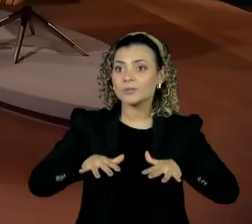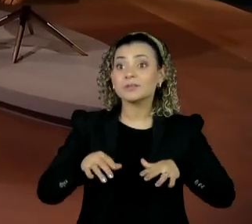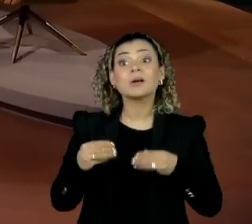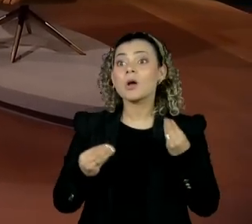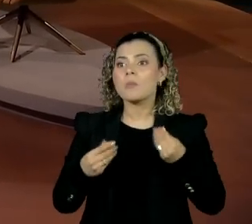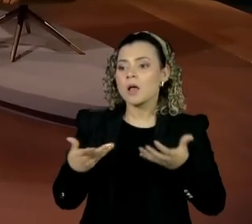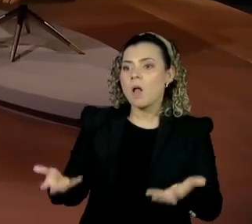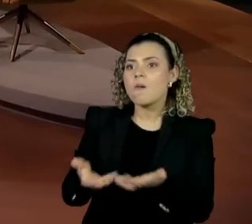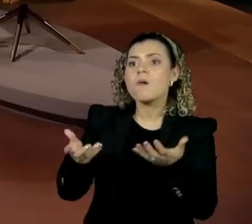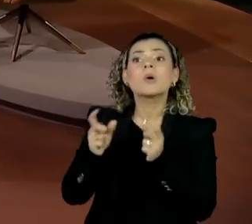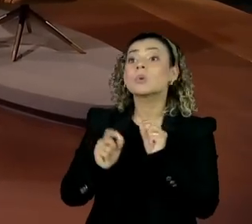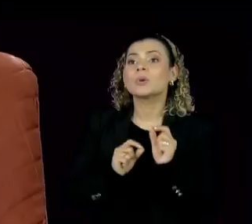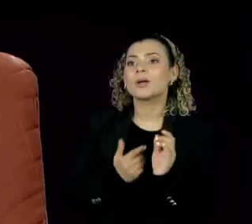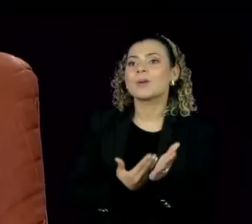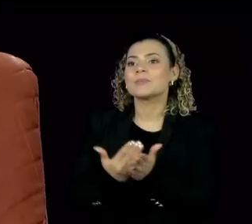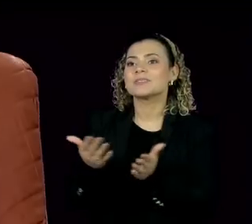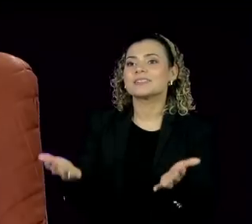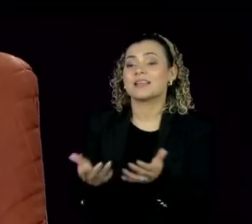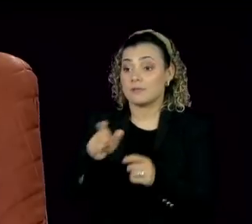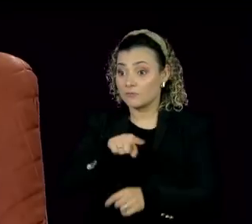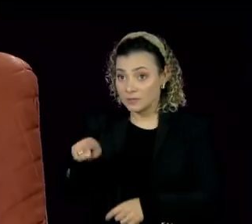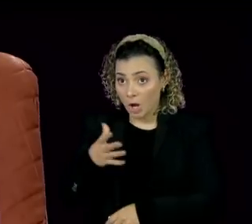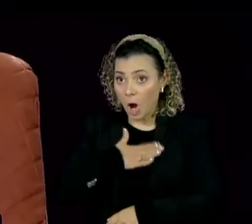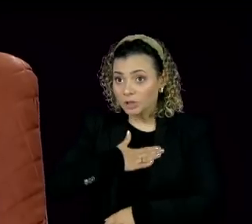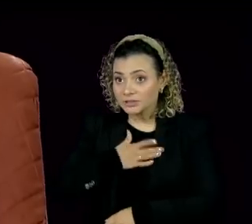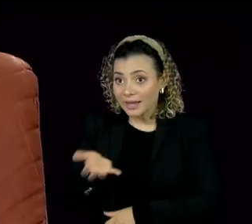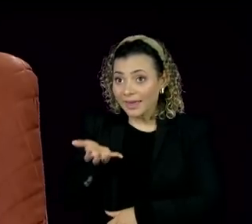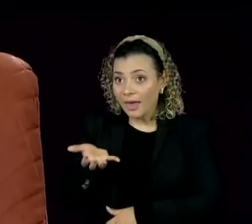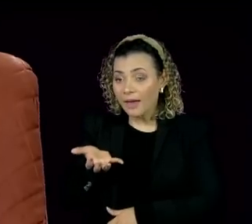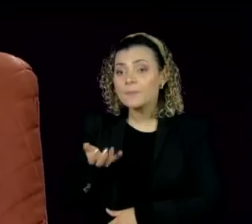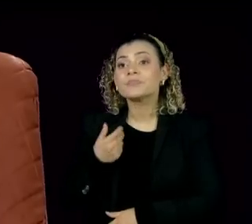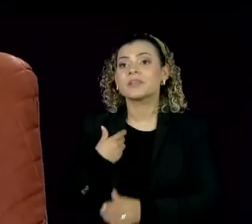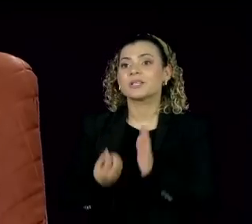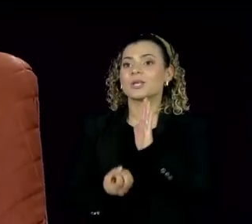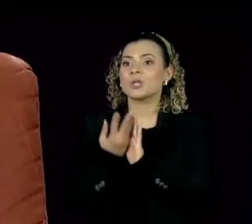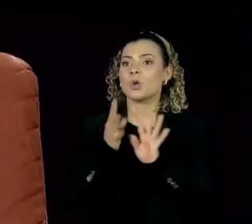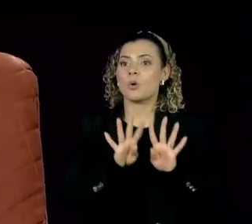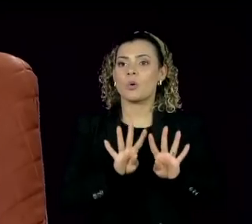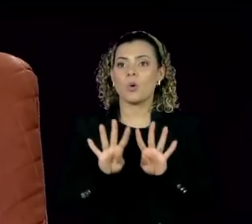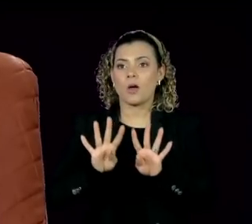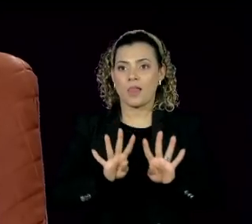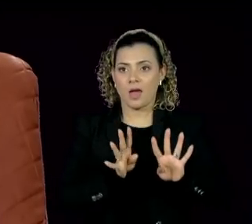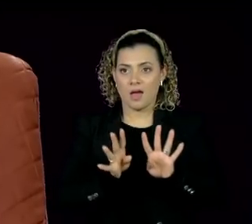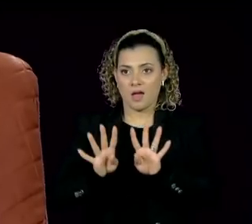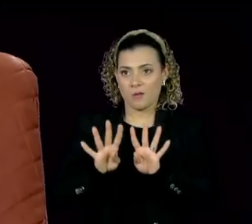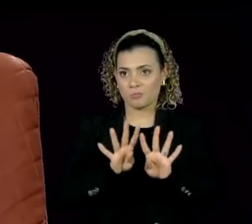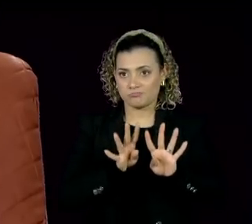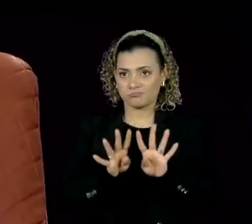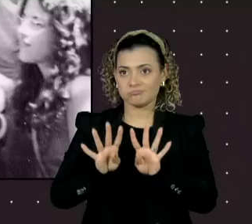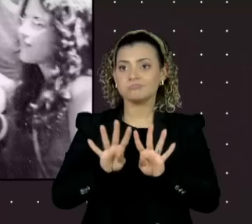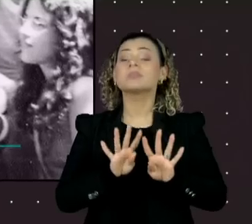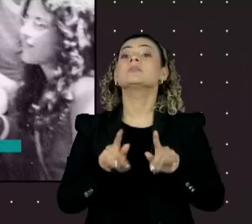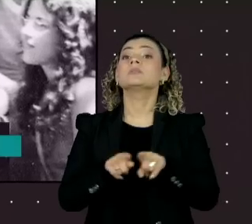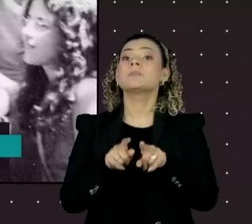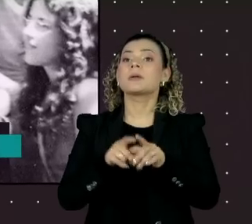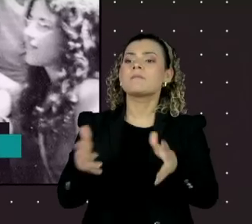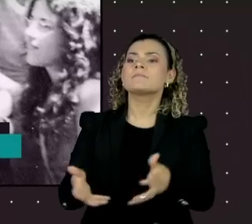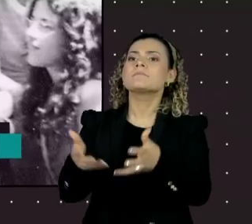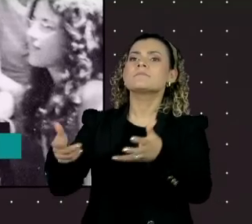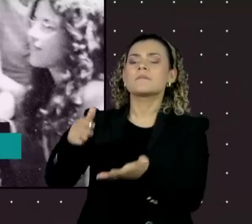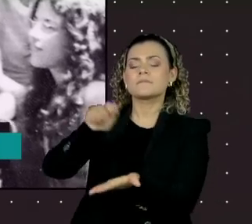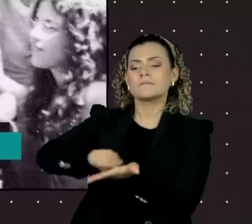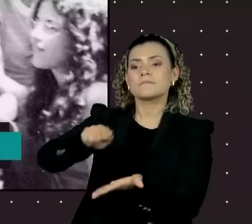era incentivar, para quem gostava de música, a gente criou um coral e também a incentivar a composição. E ela fez